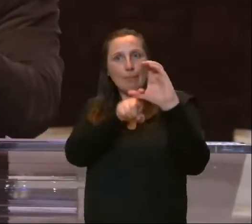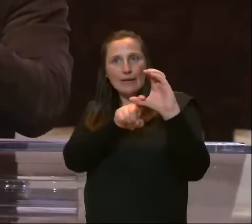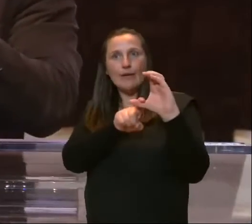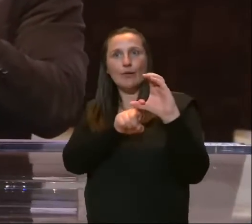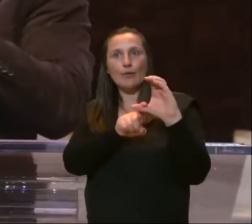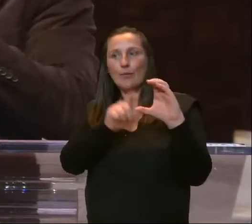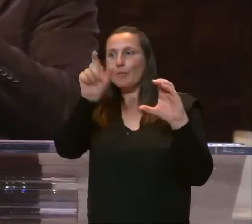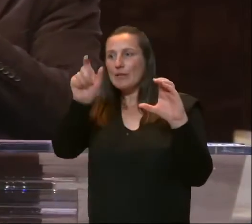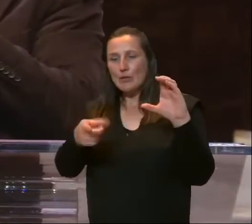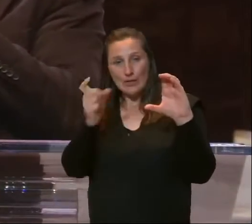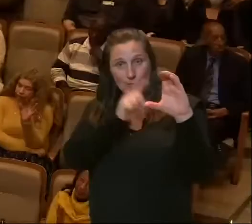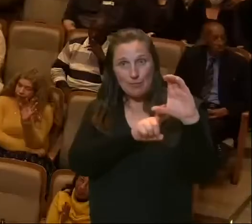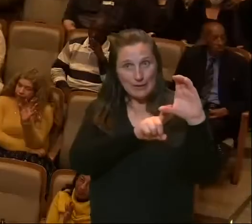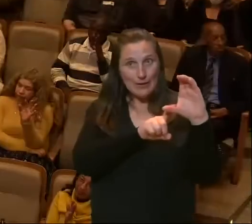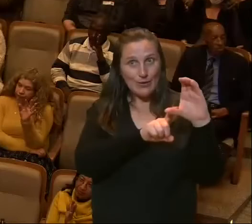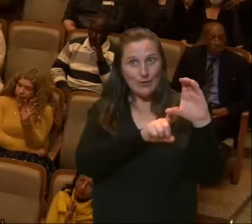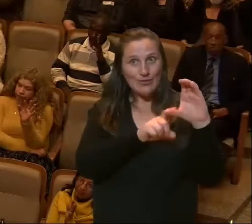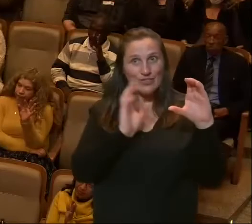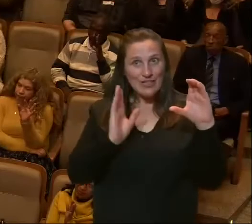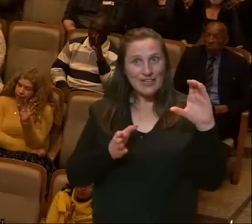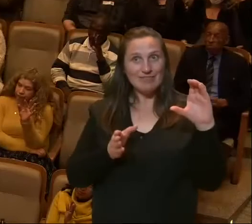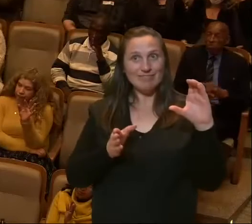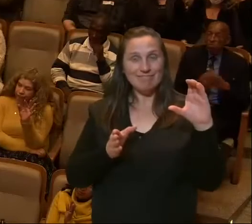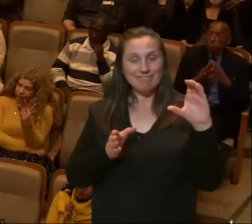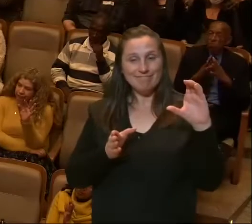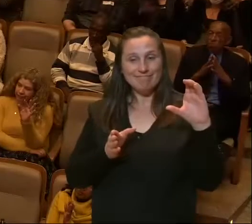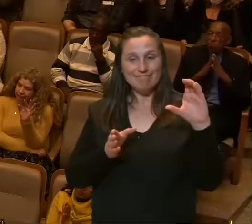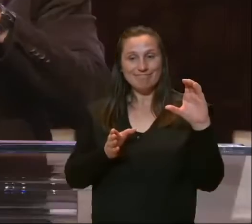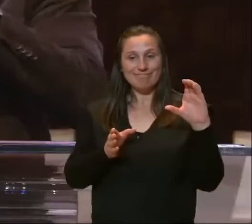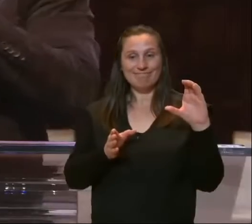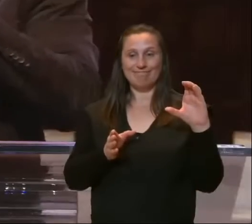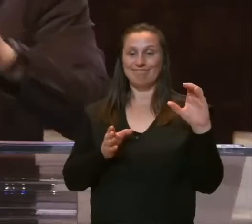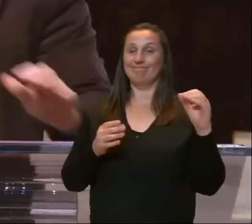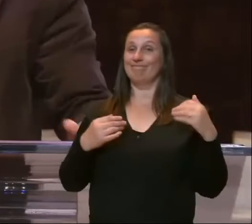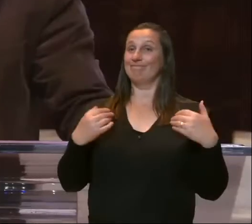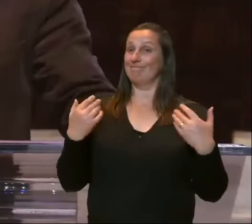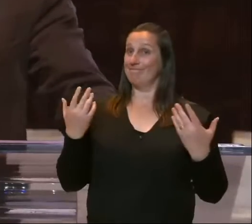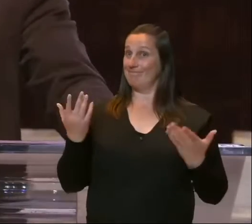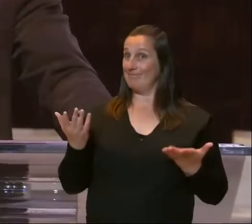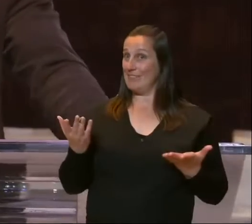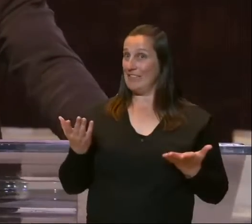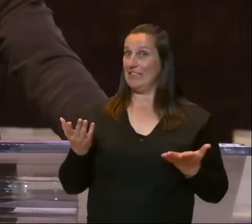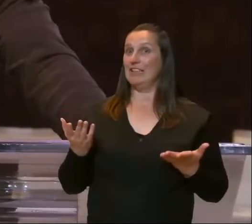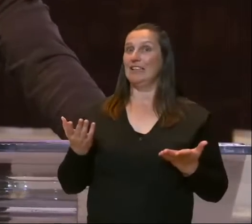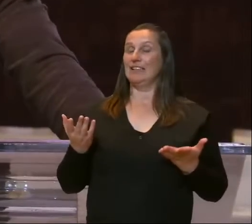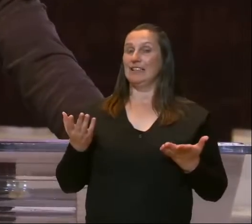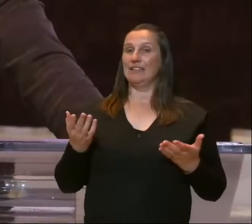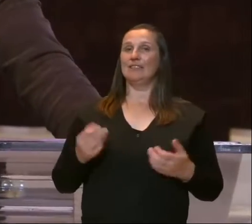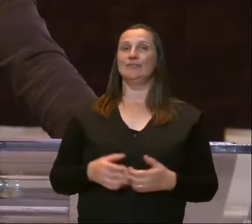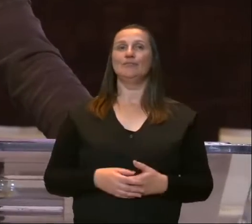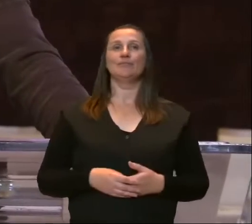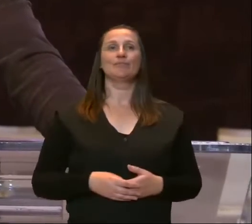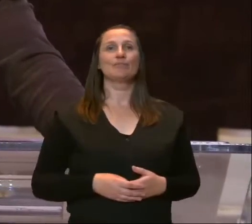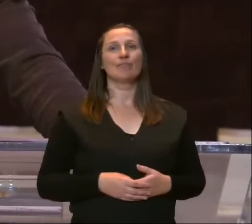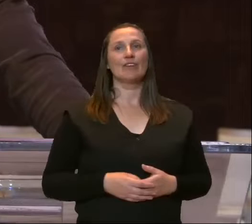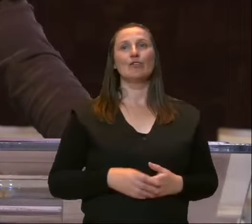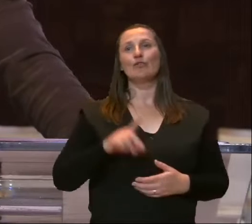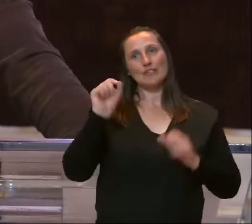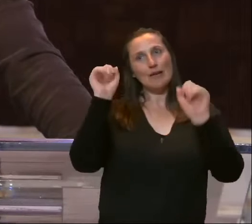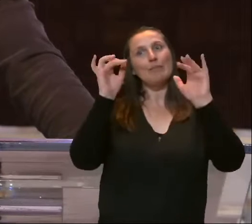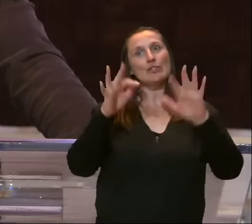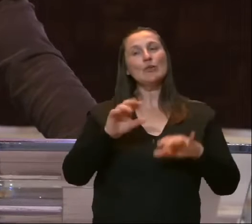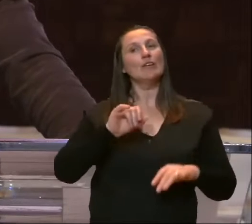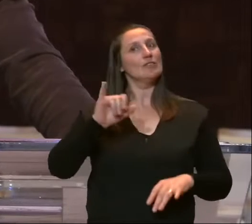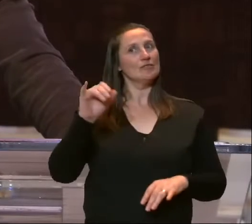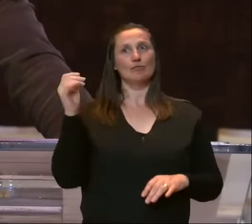pessoa te frustrou? Levanta a mão. Se não aconteceu com você, aleluia. Você é muito